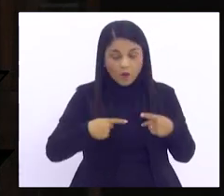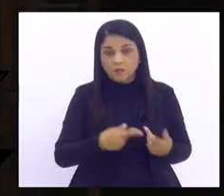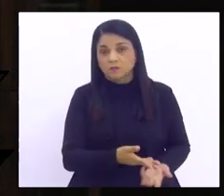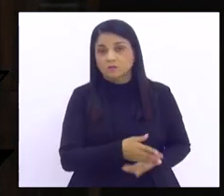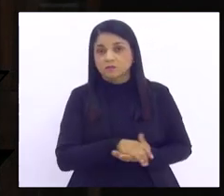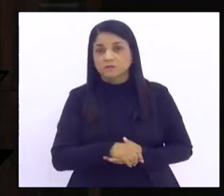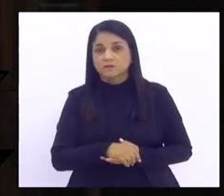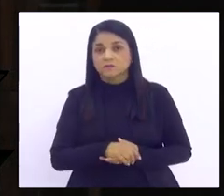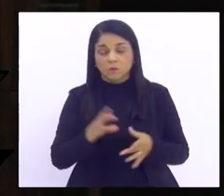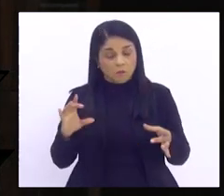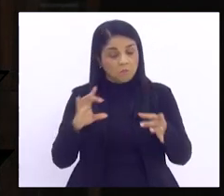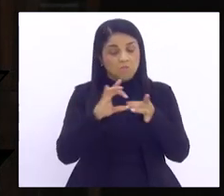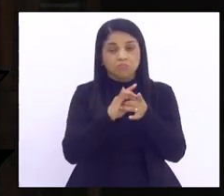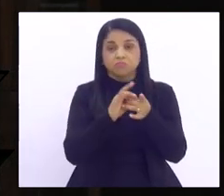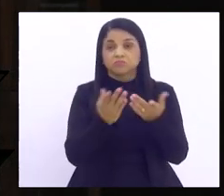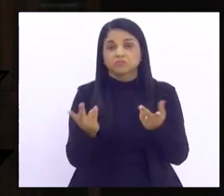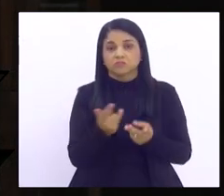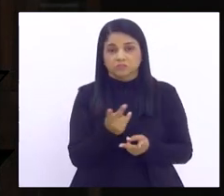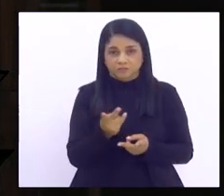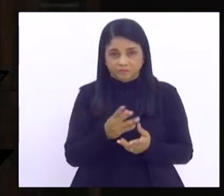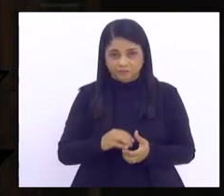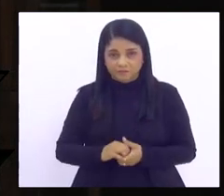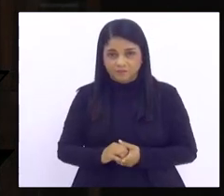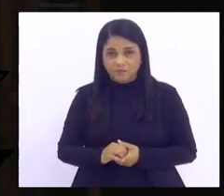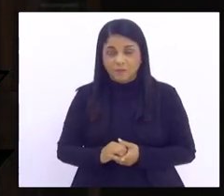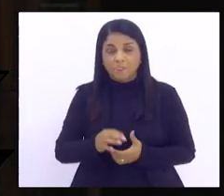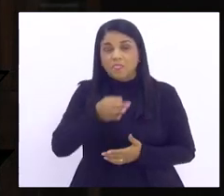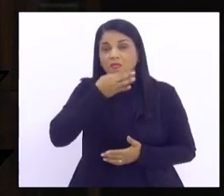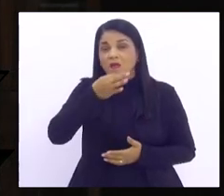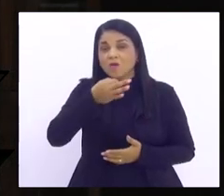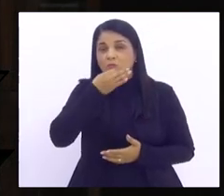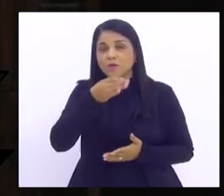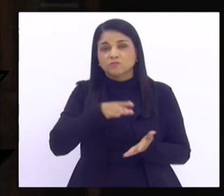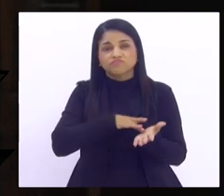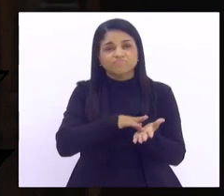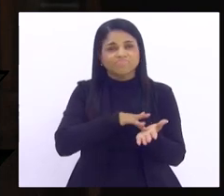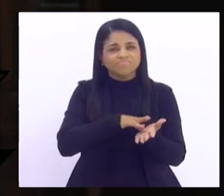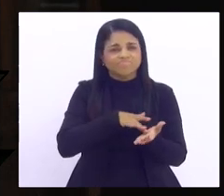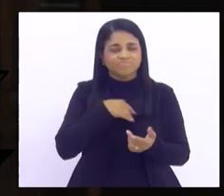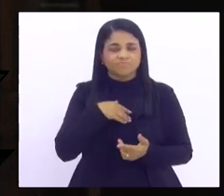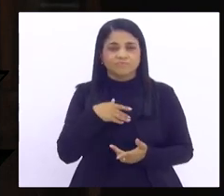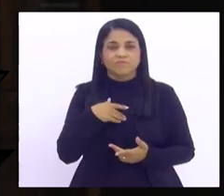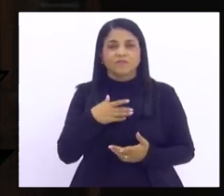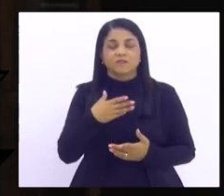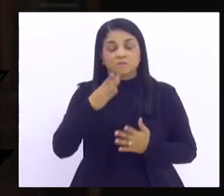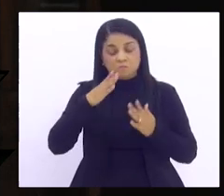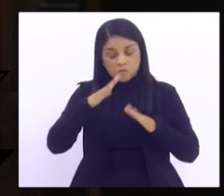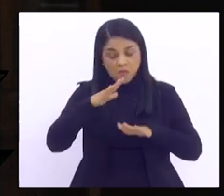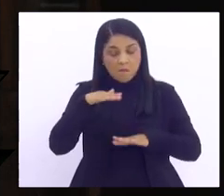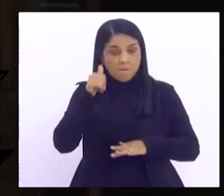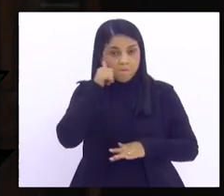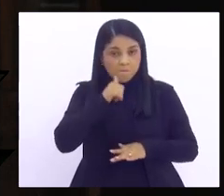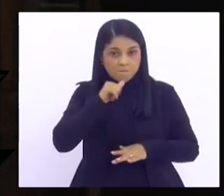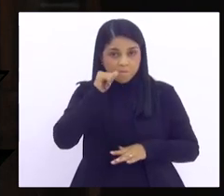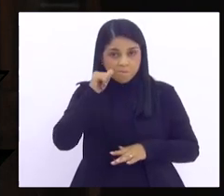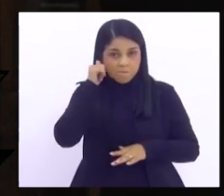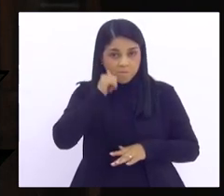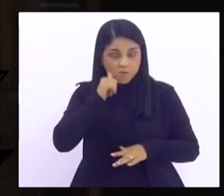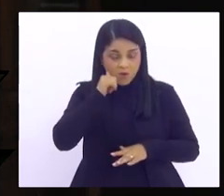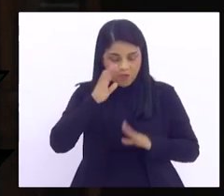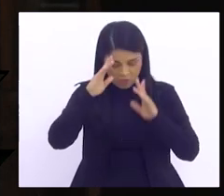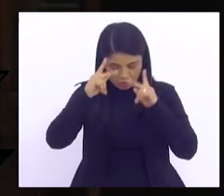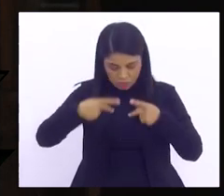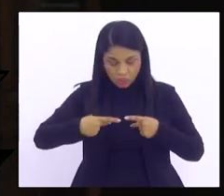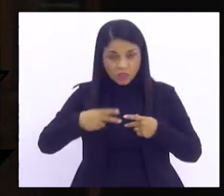Então, uma coisa ligada à outra. E ao argumento falso de que a mulher é dona do seu corpo, devemos responder que o nascituro não